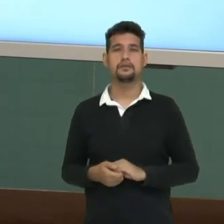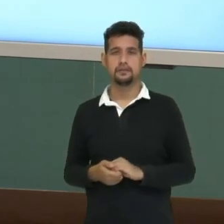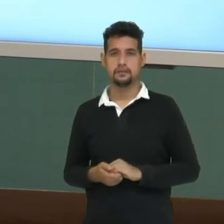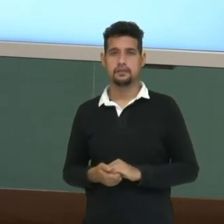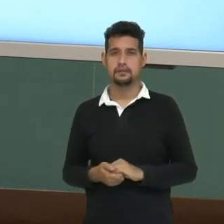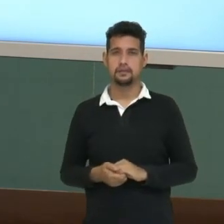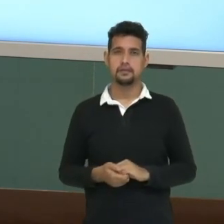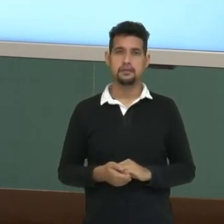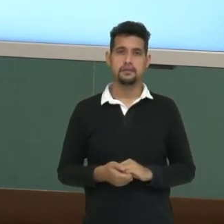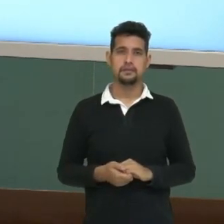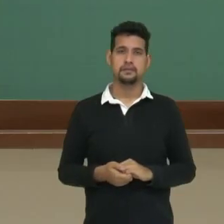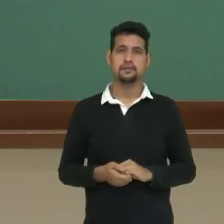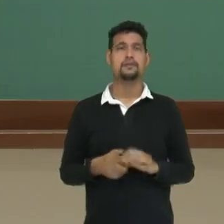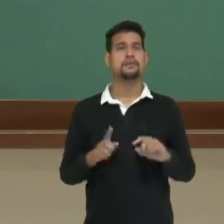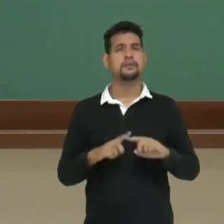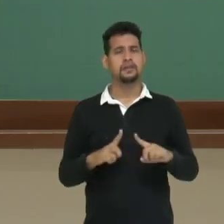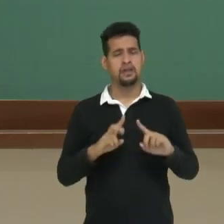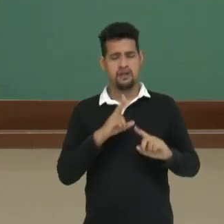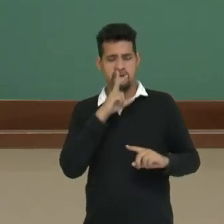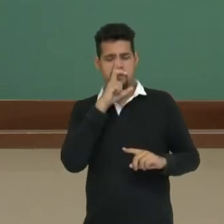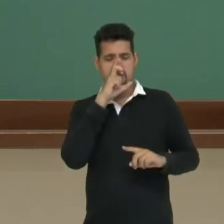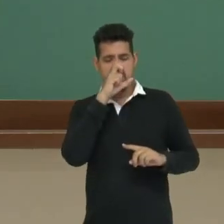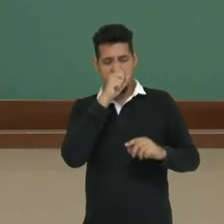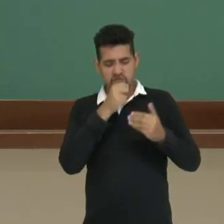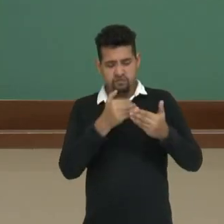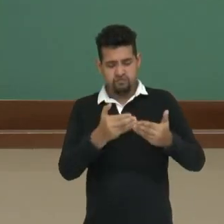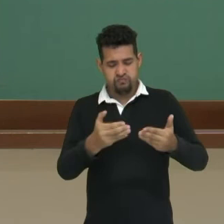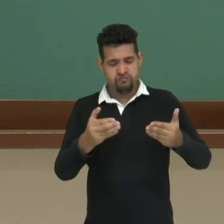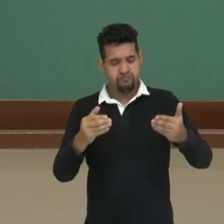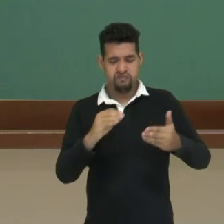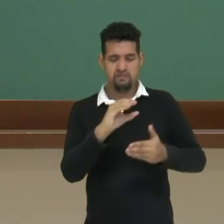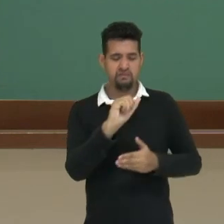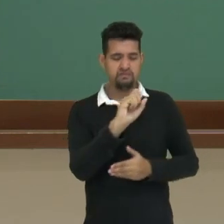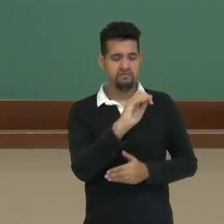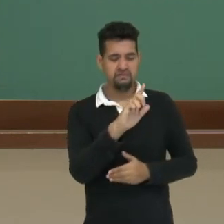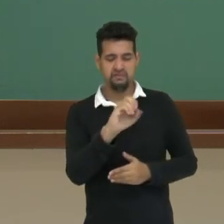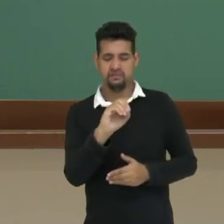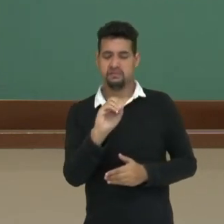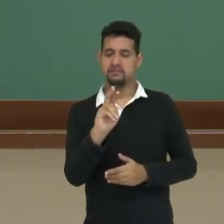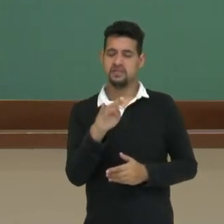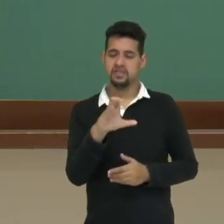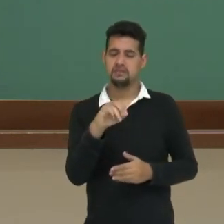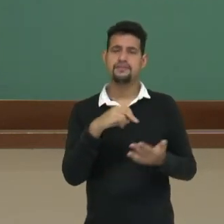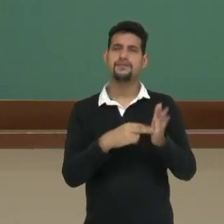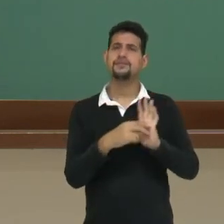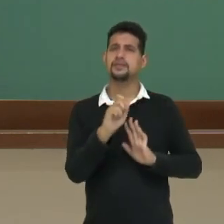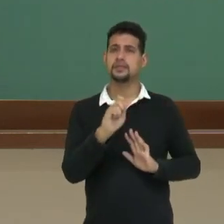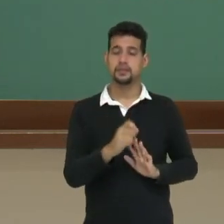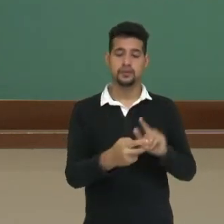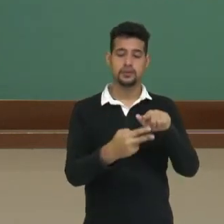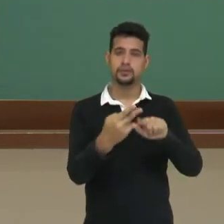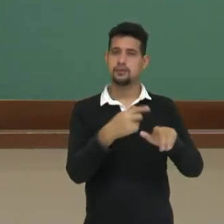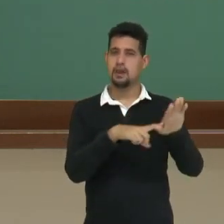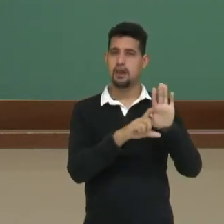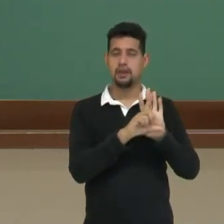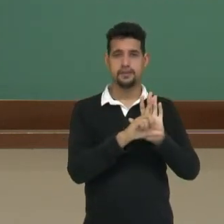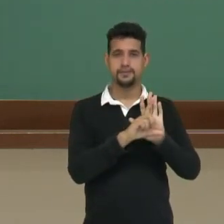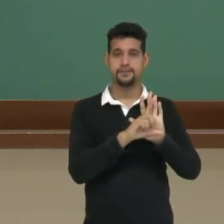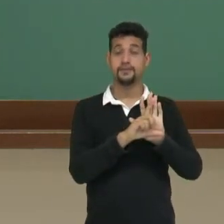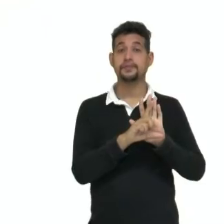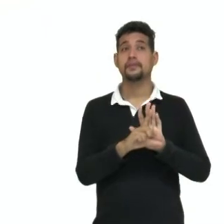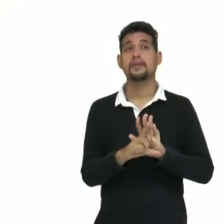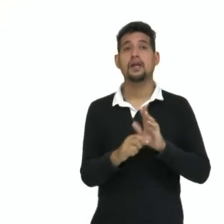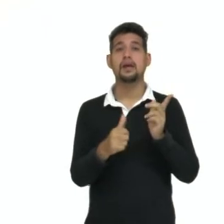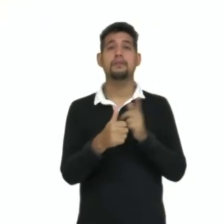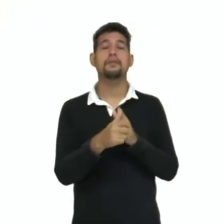aqui. Com os poderes ampliados, Castelo Branco decretou duas leis extremamente autoritárias. A